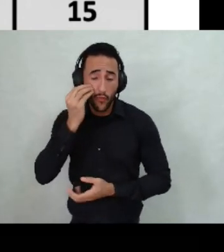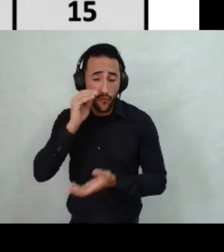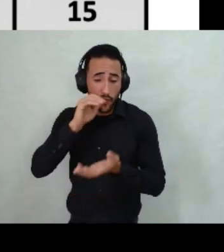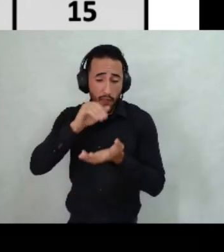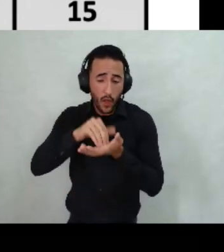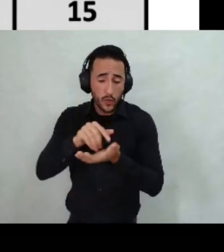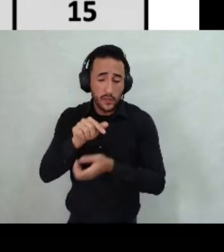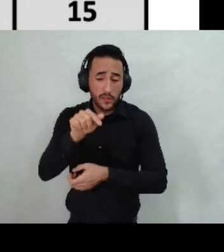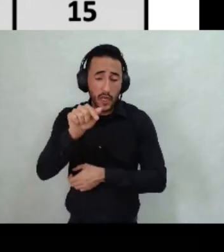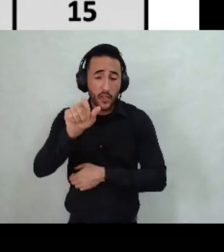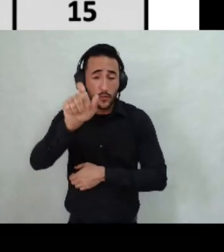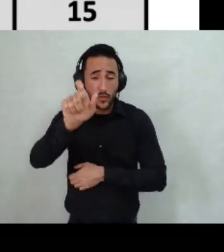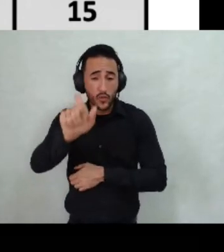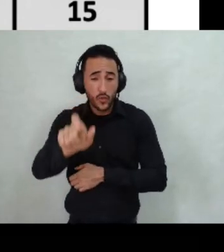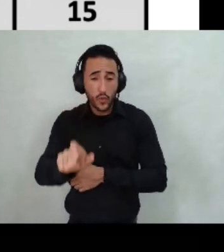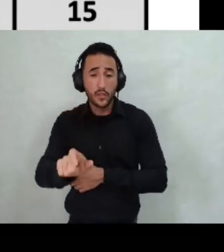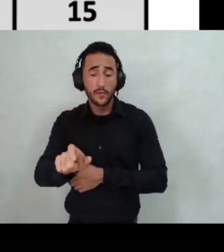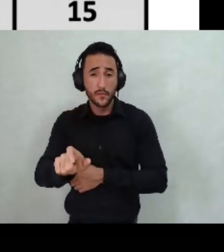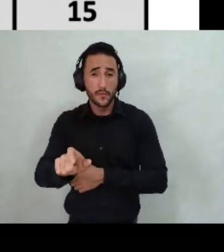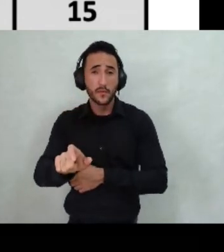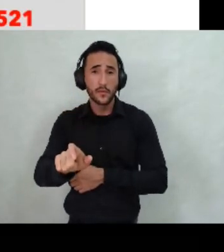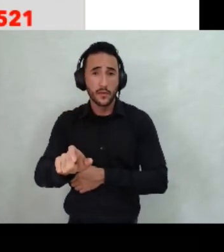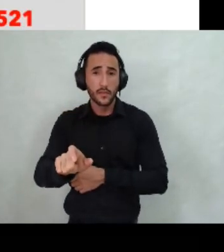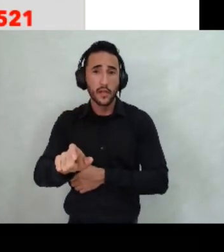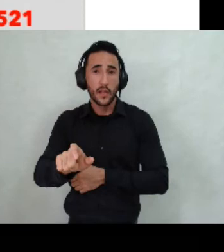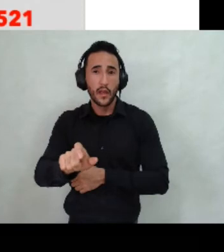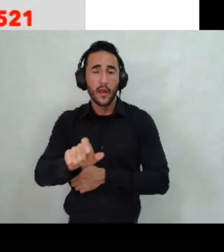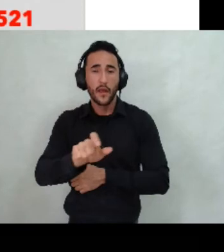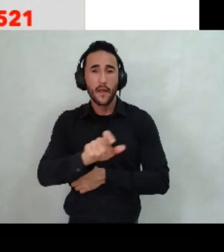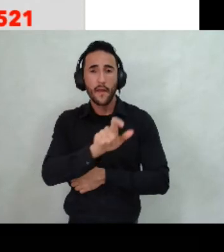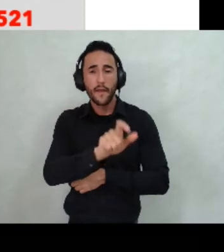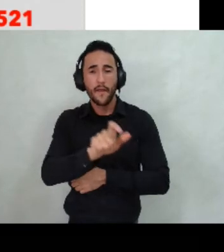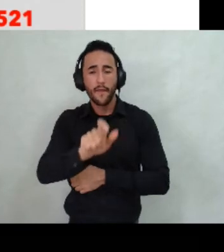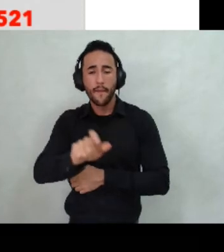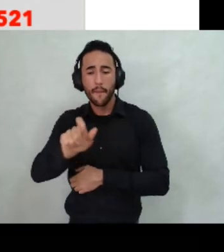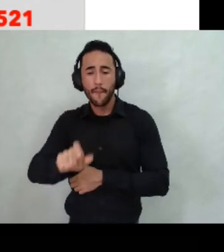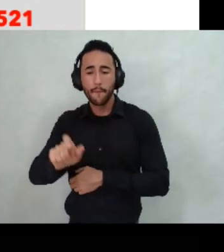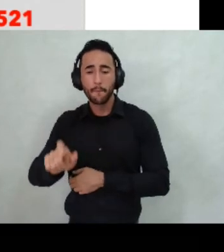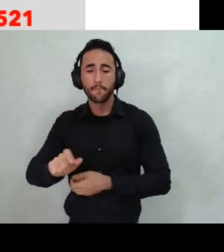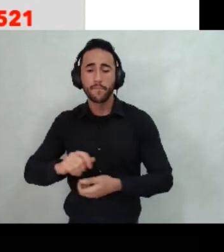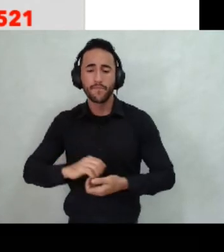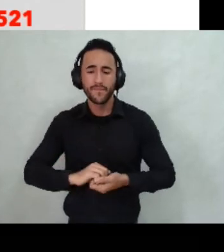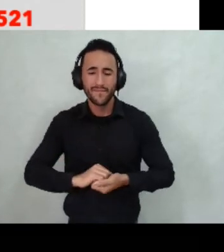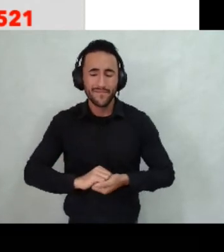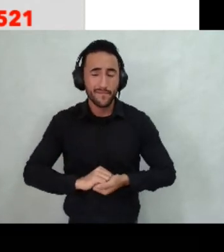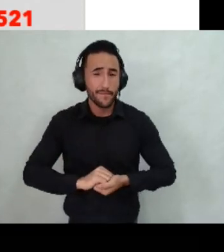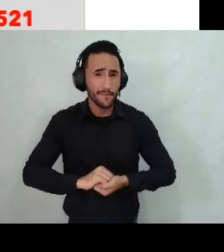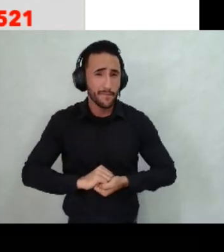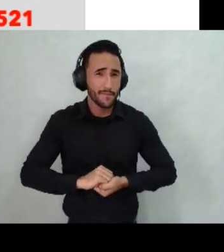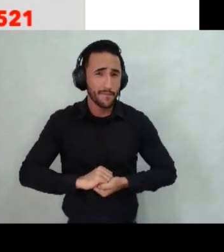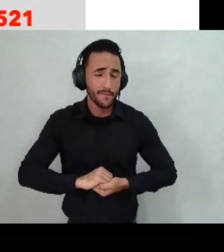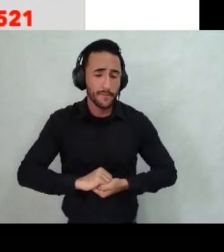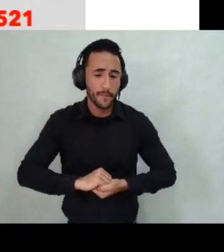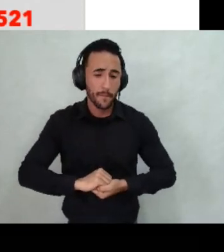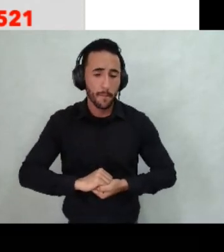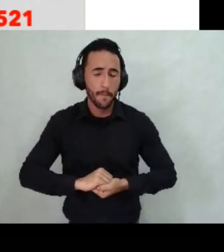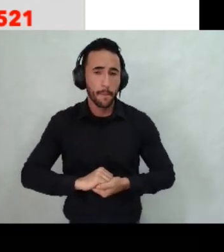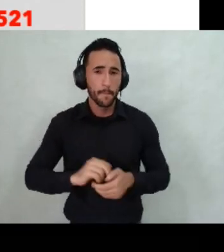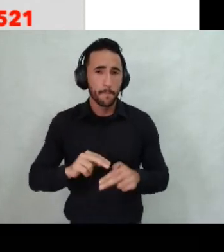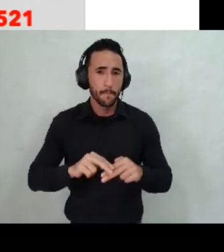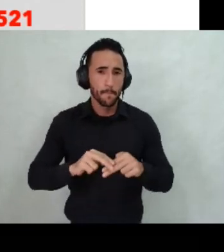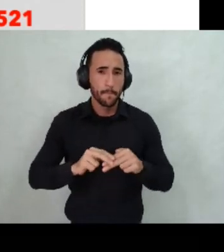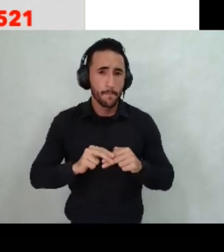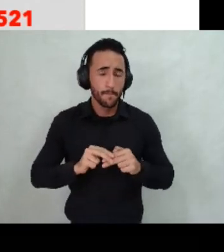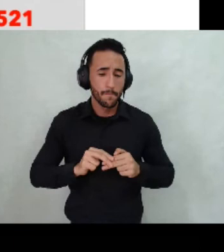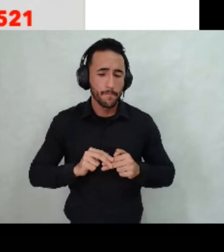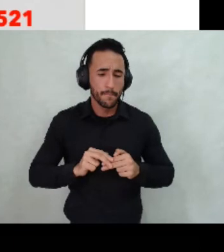casos estimados para cada caso notificado. Ou seja, isso permite reprogramar. Se nós imaginarmos